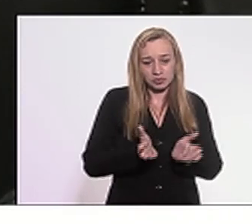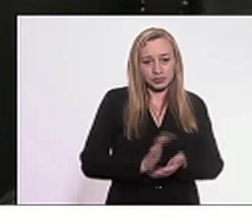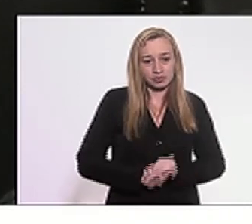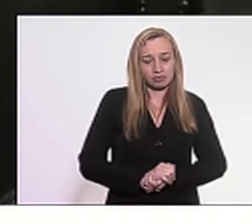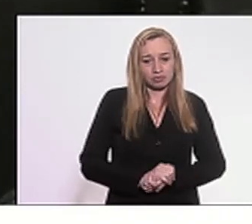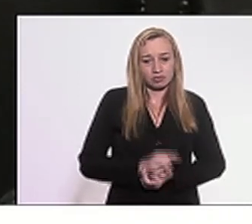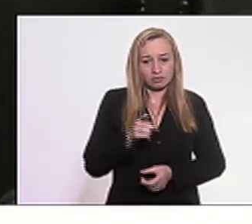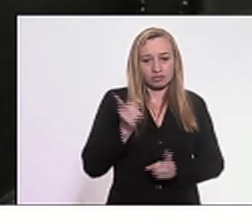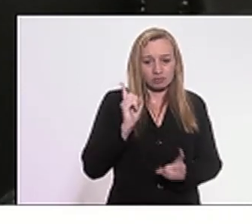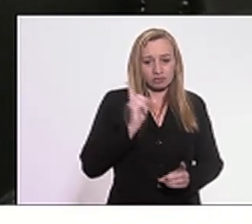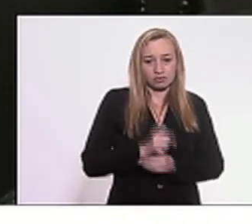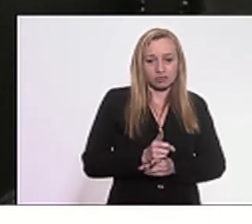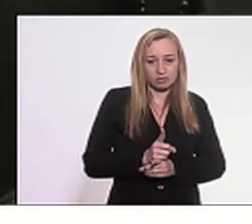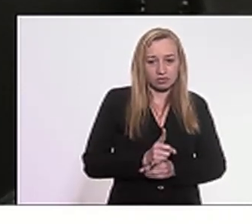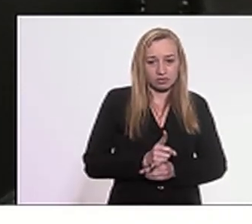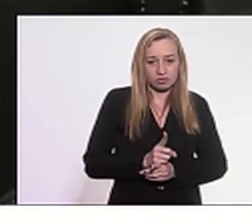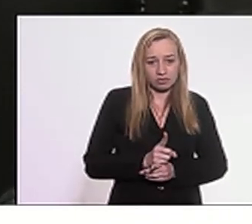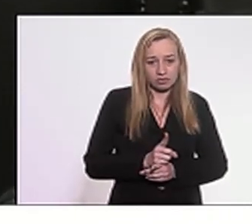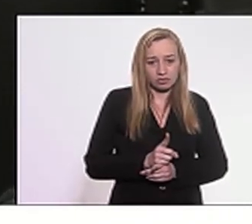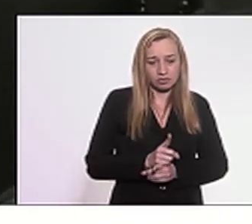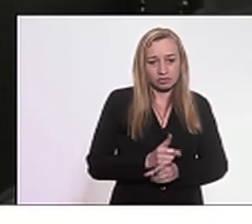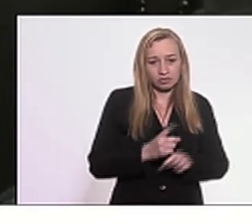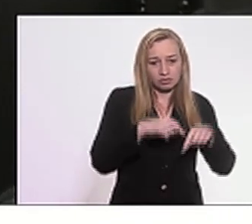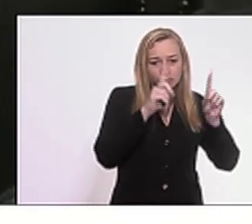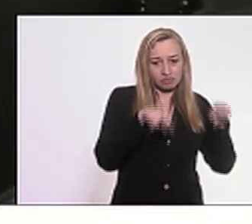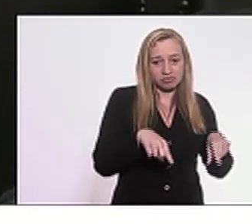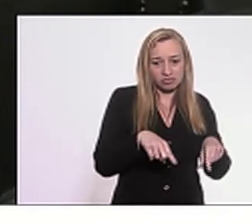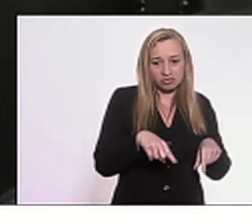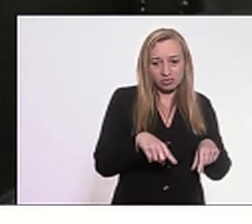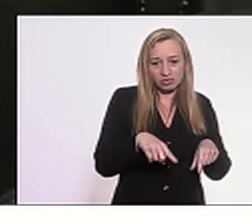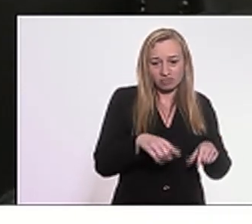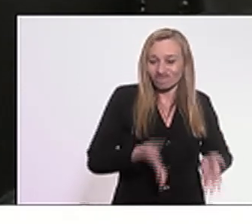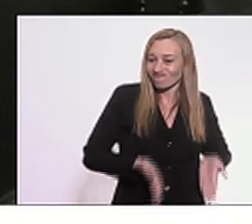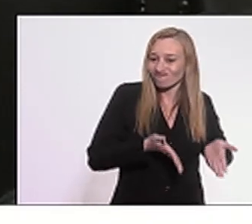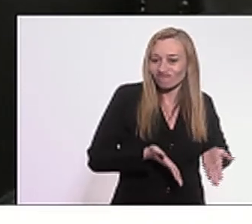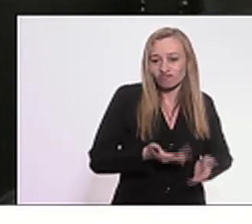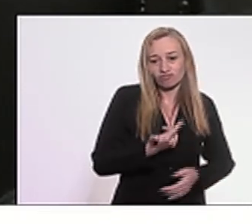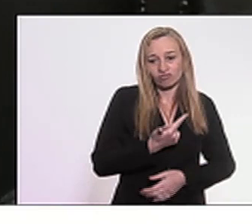você encontra, em parte de servidores, a desmotivação.